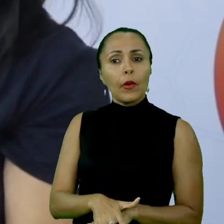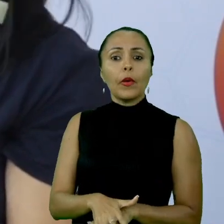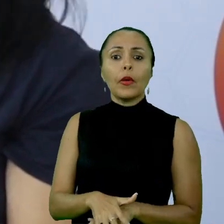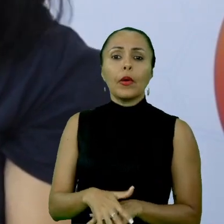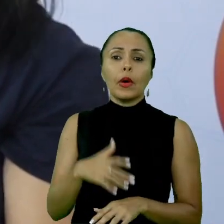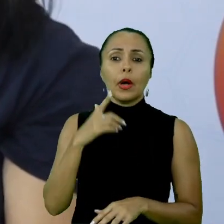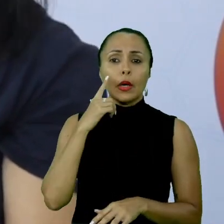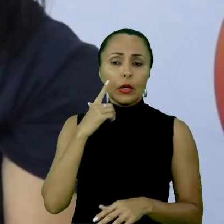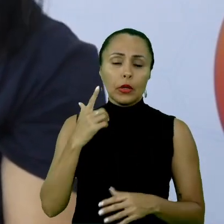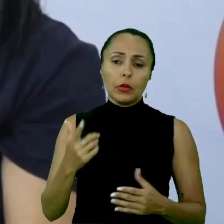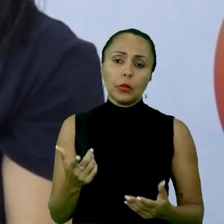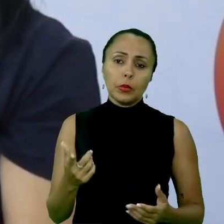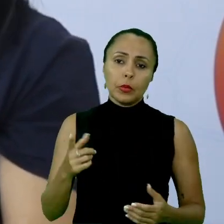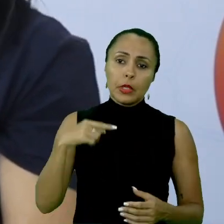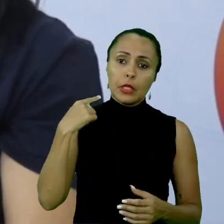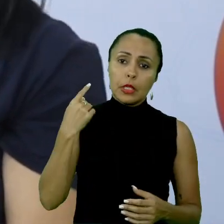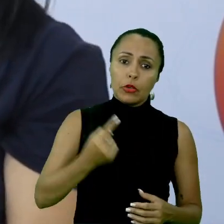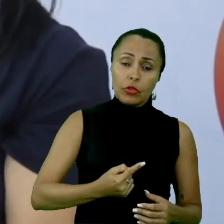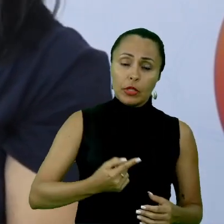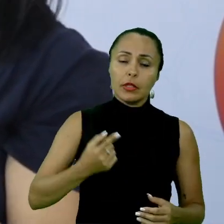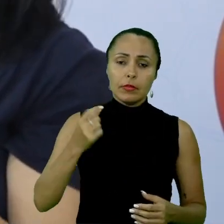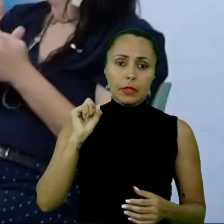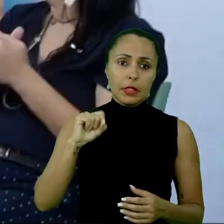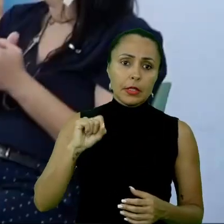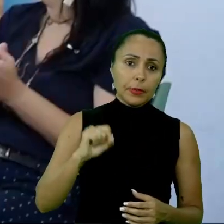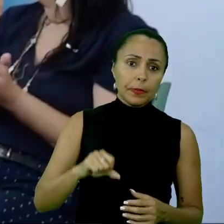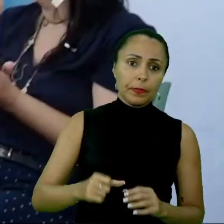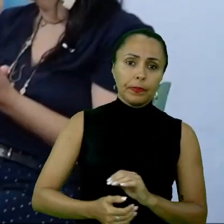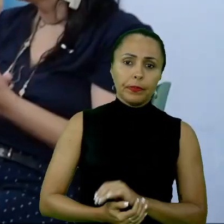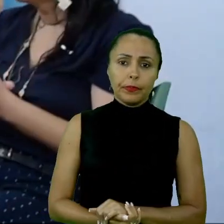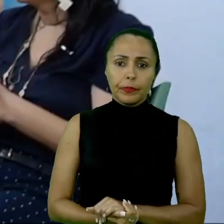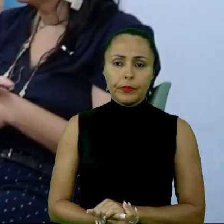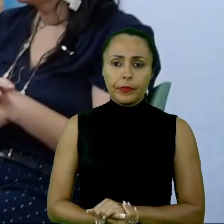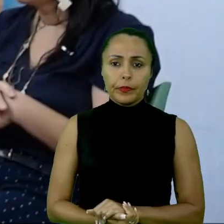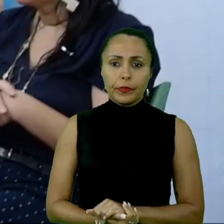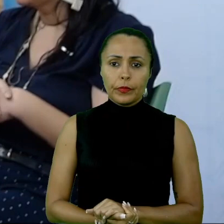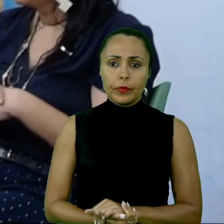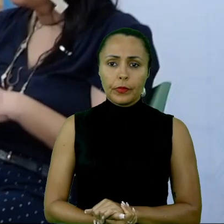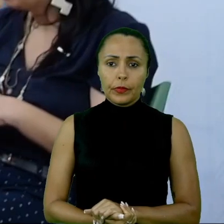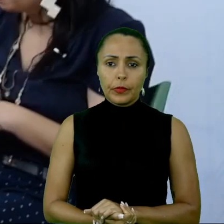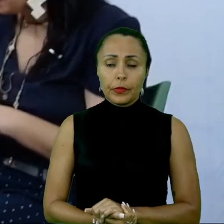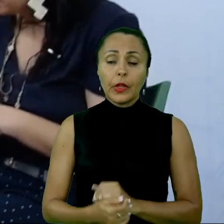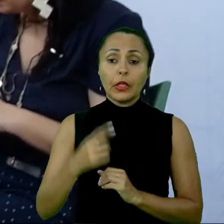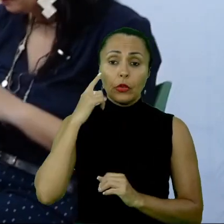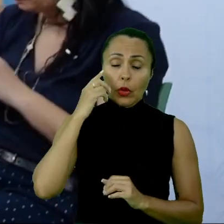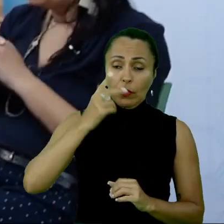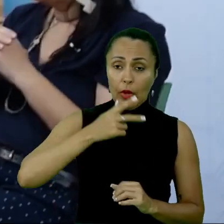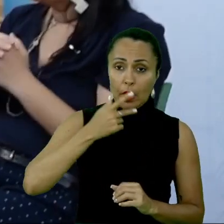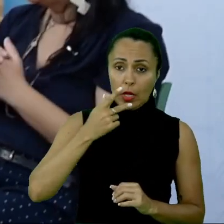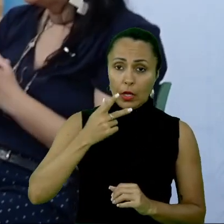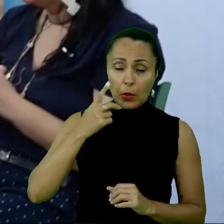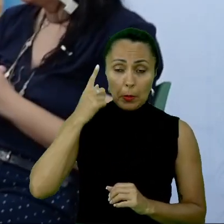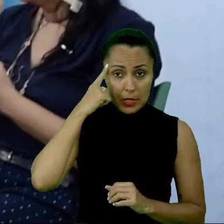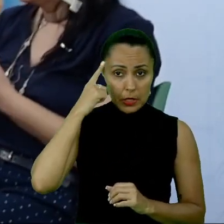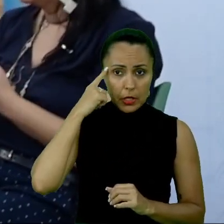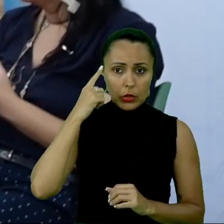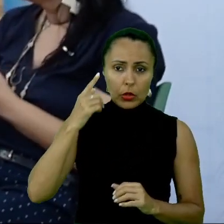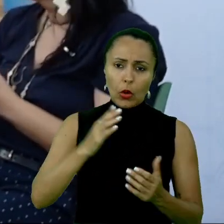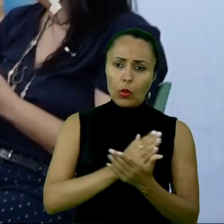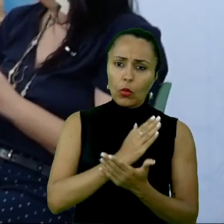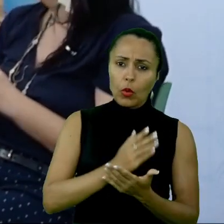estou oprimindo ou... Exato. Uma coisa que eu lembrei enquanto a gente estava conversando é que às vezes